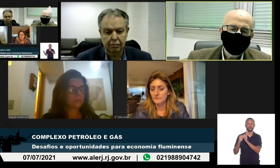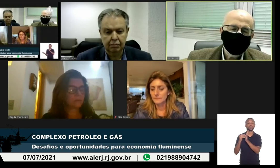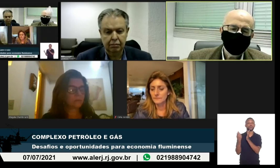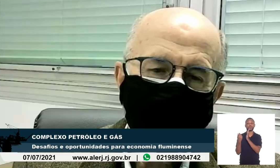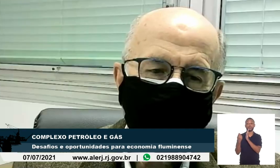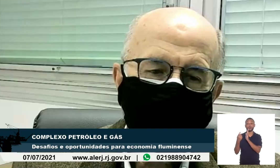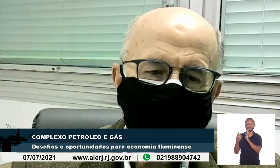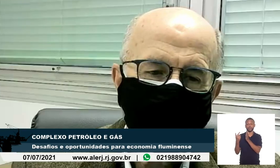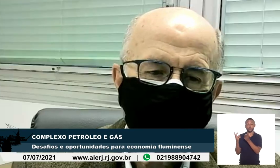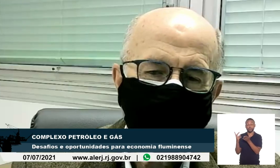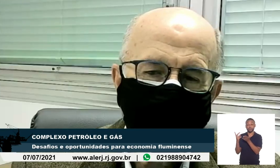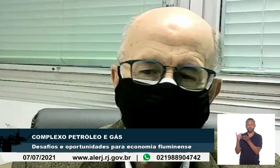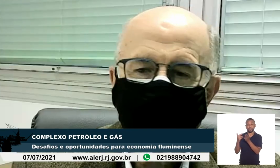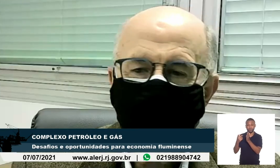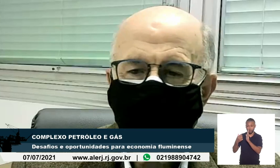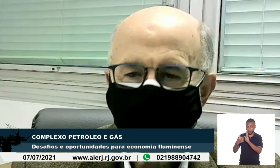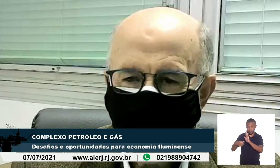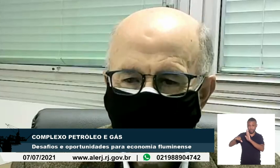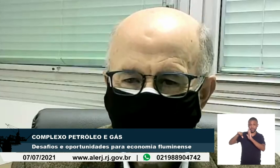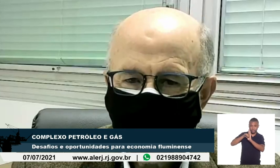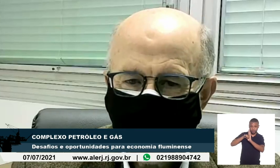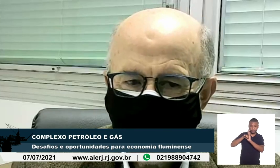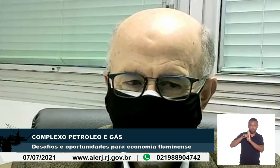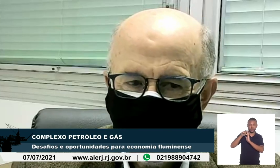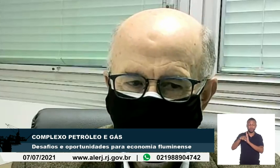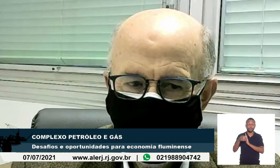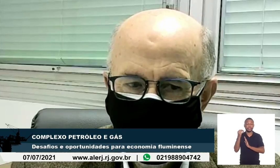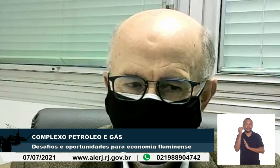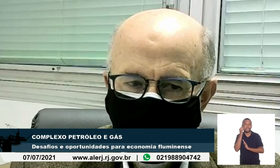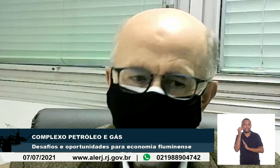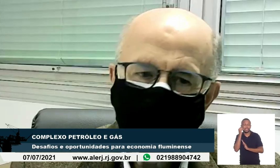é a apropriação indébita.